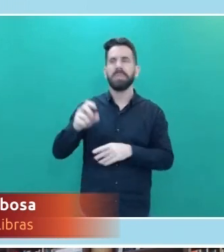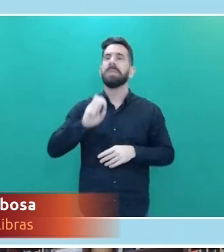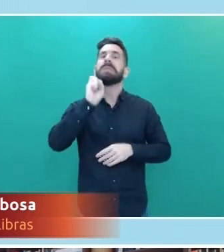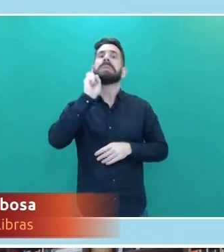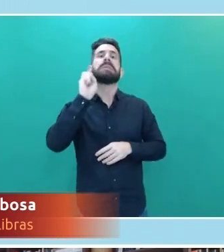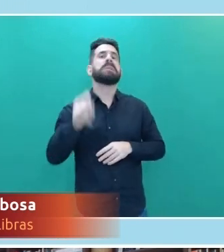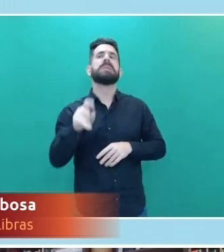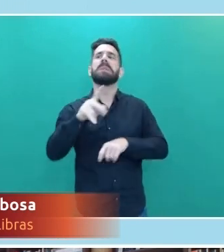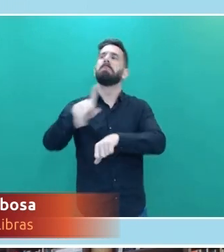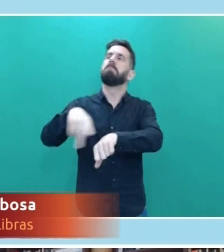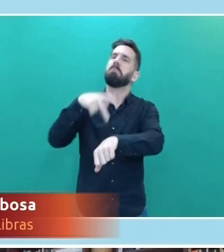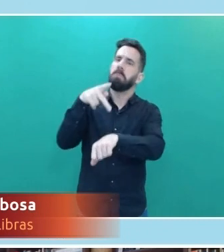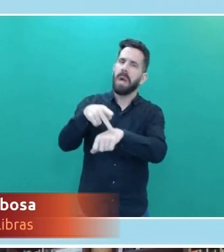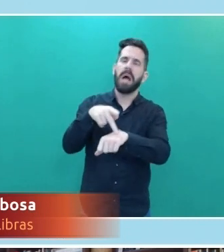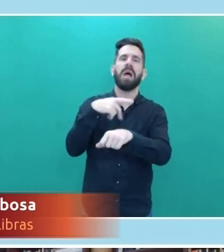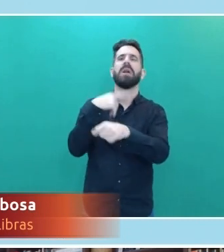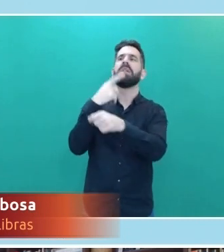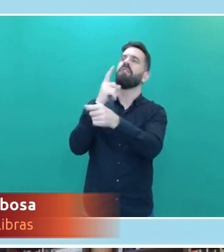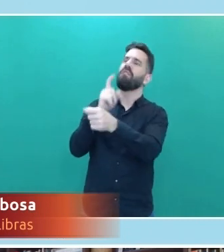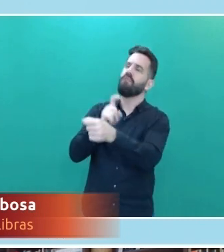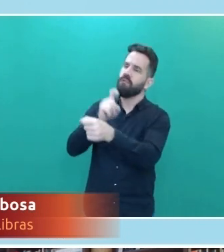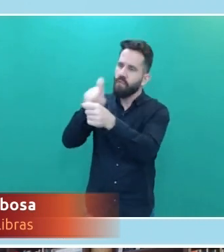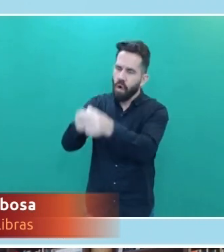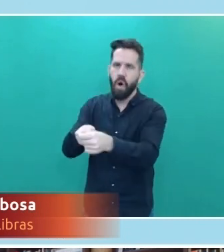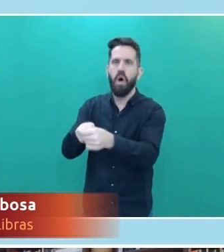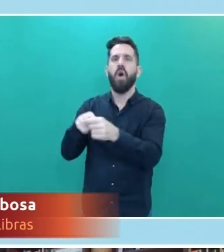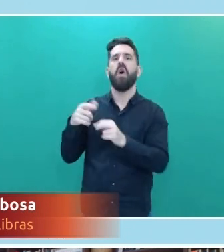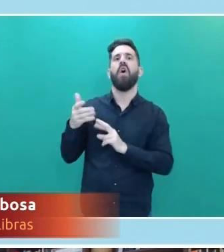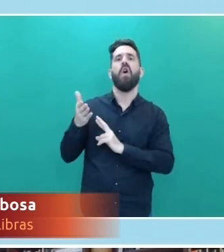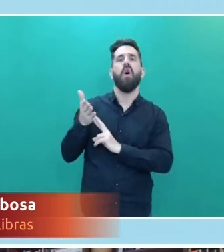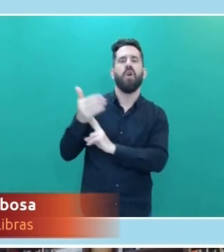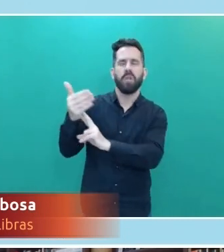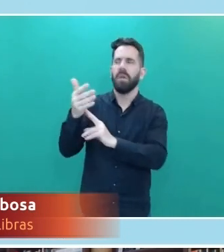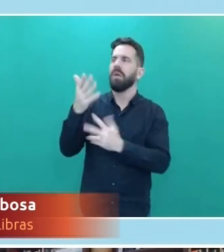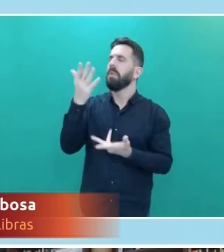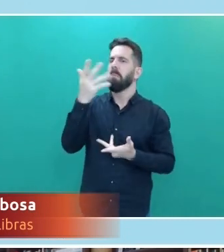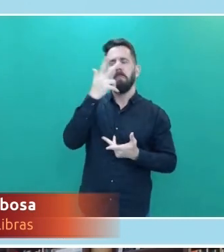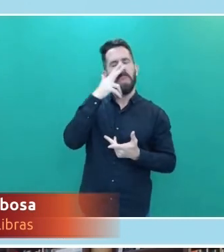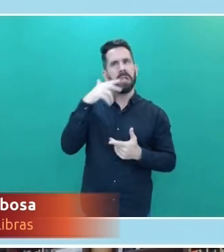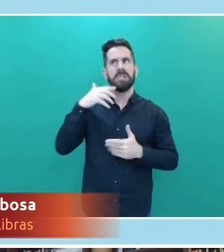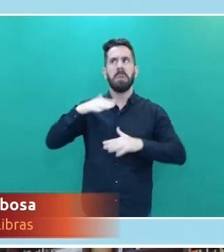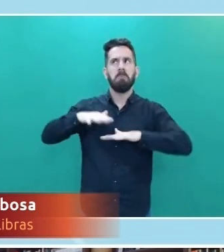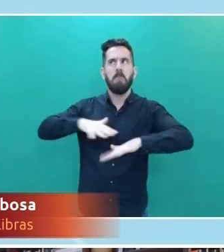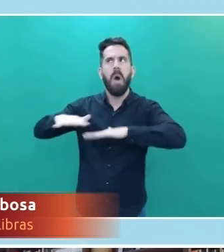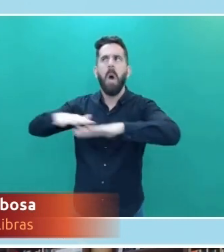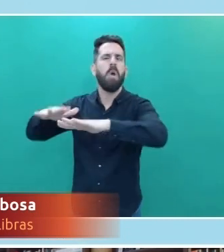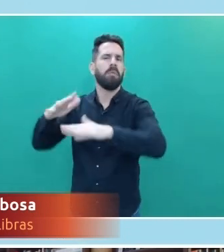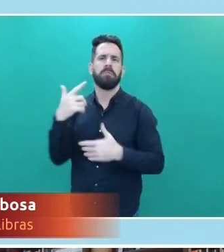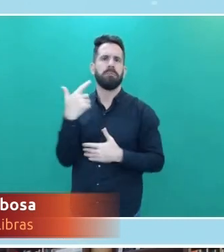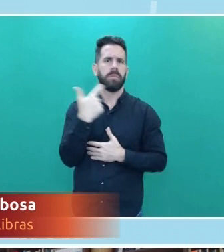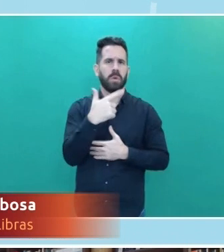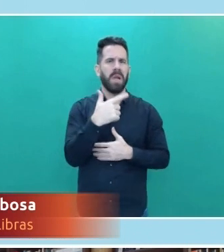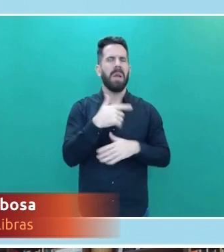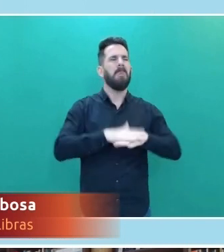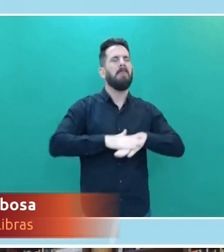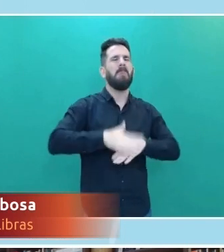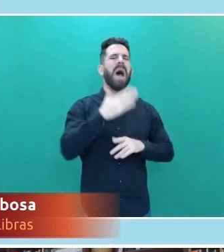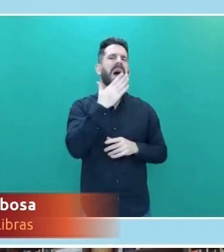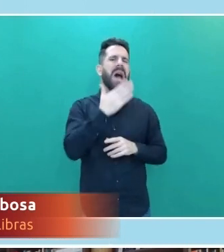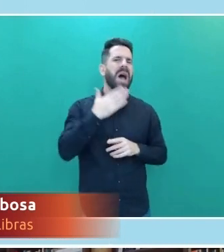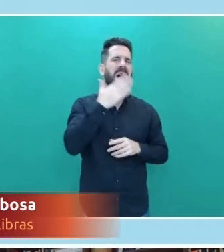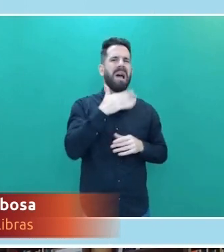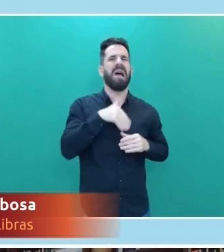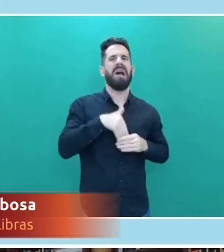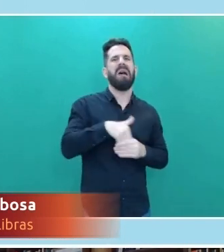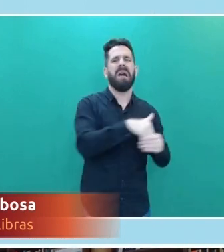ou embaixadora de volta, não teve nenhum desses movimentos mais sérios. Então, acho que ficou muito numa retórica eleitoral danosa à imagem